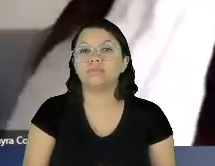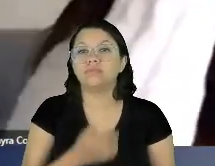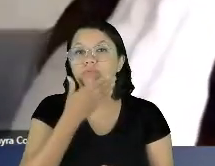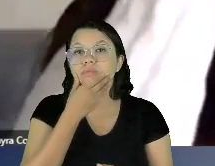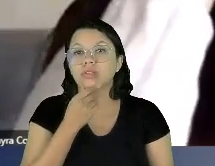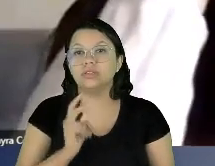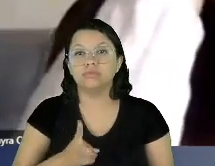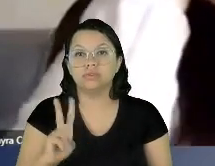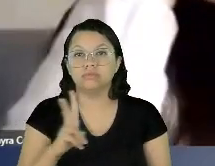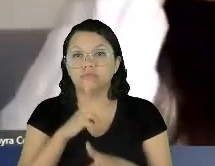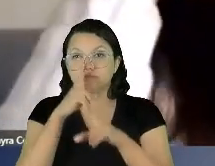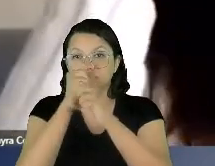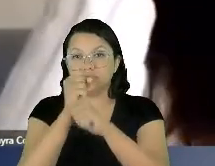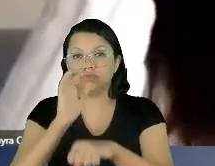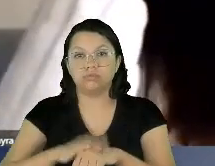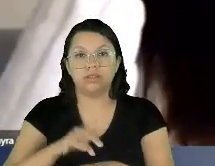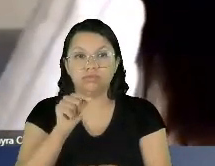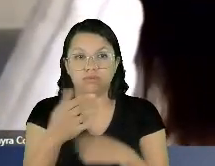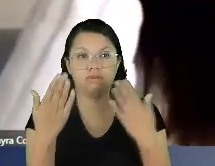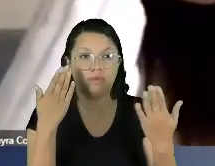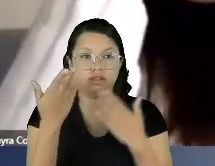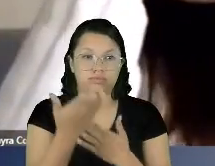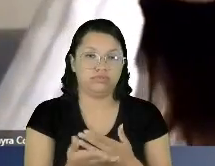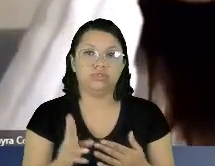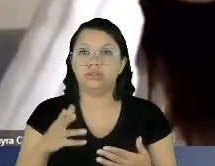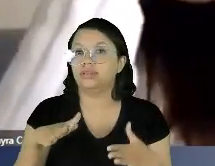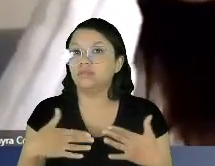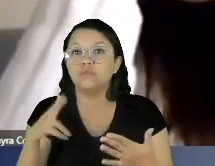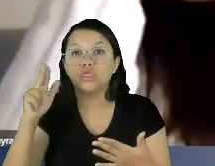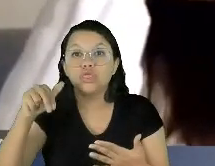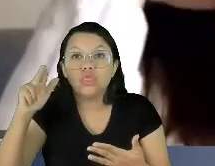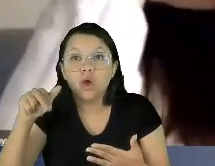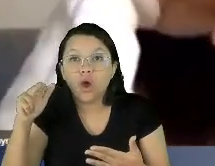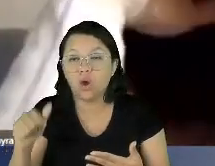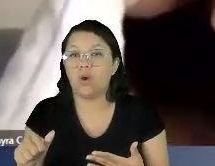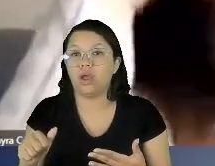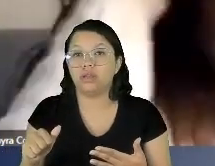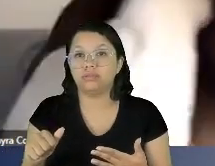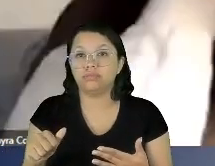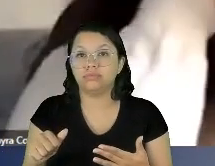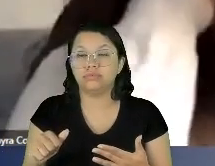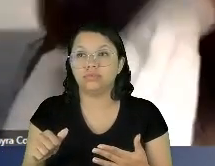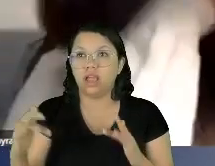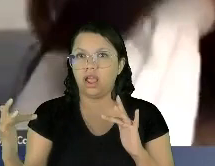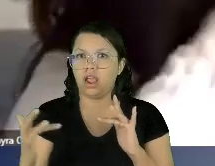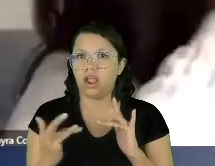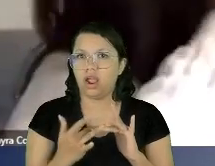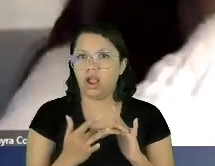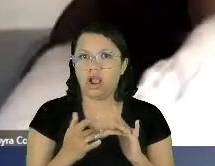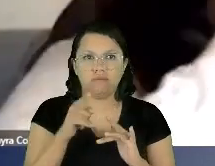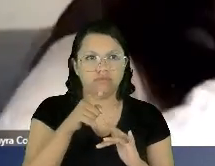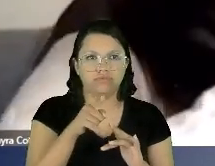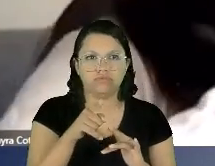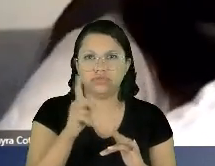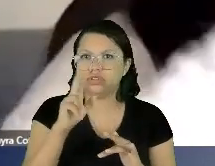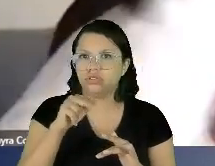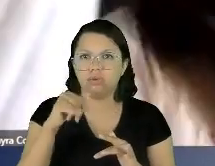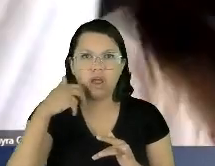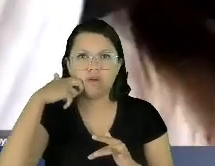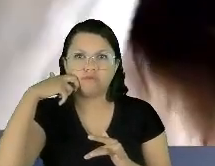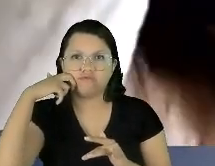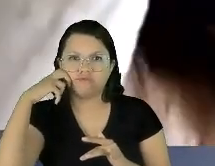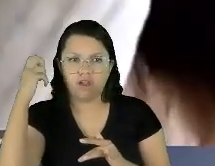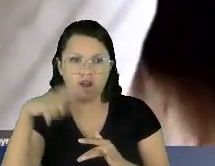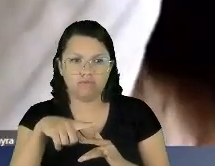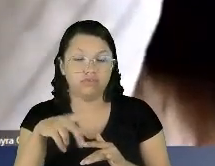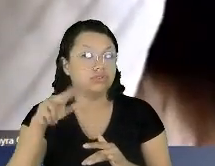os meninos sempre vão ter maior força física que você. Então, nunca, em hipótese alguma, deixe te encostar